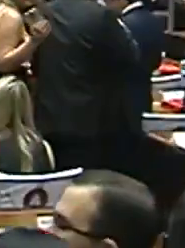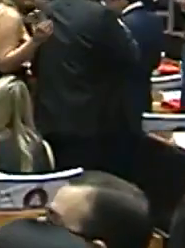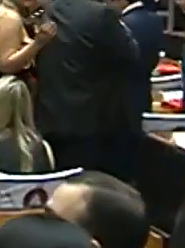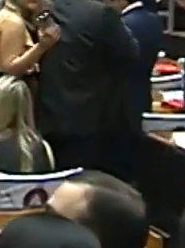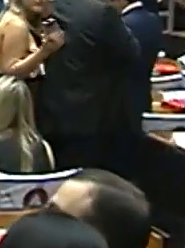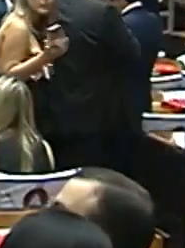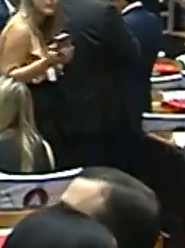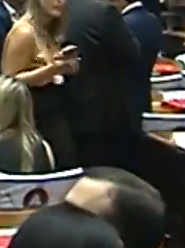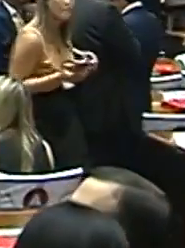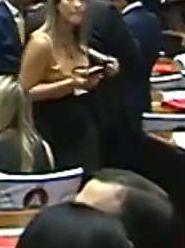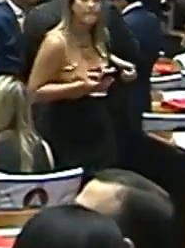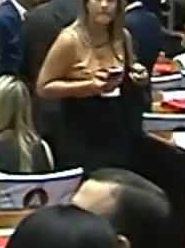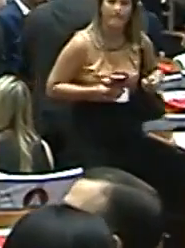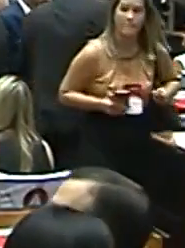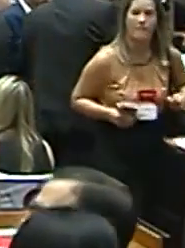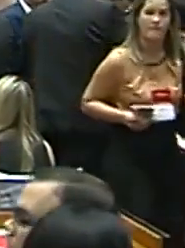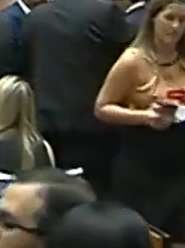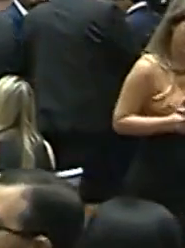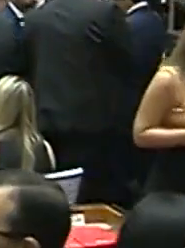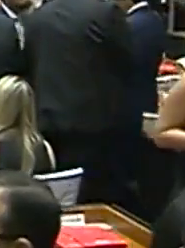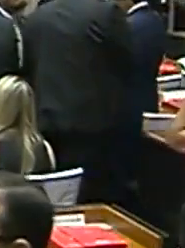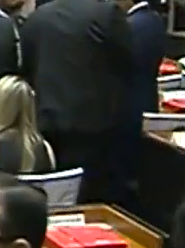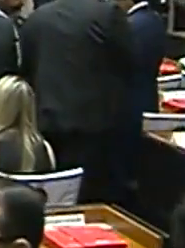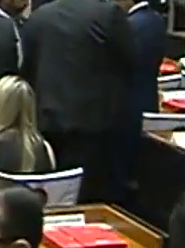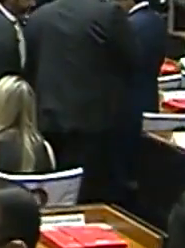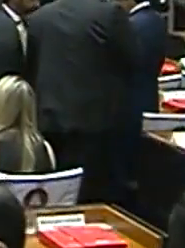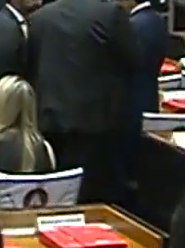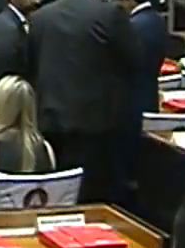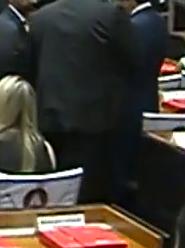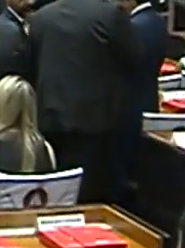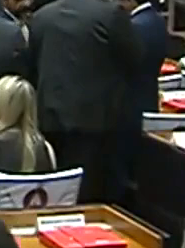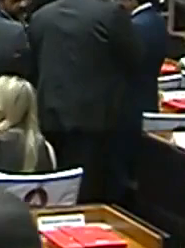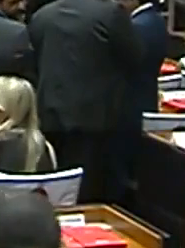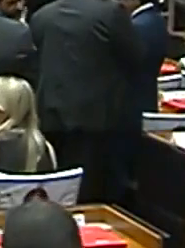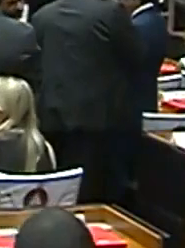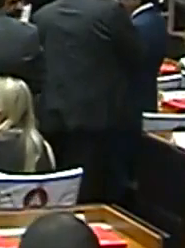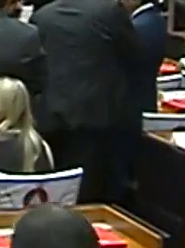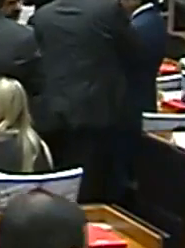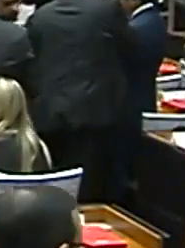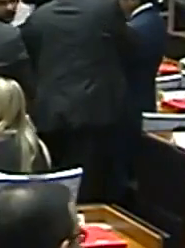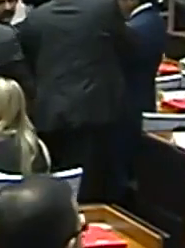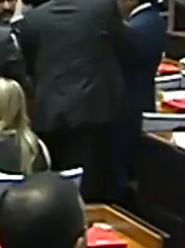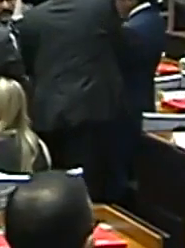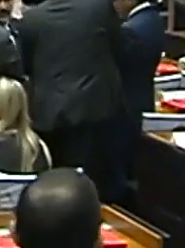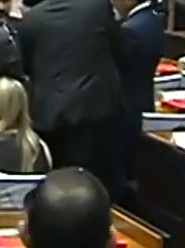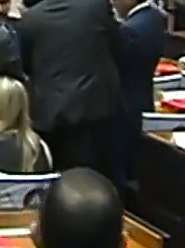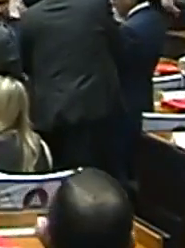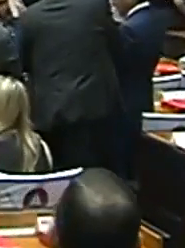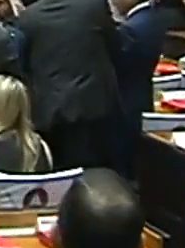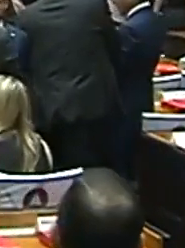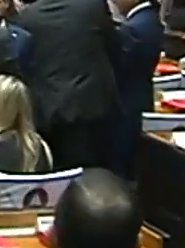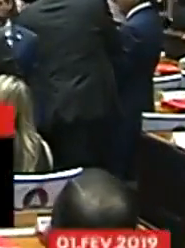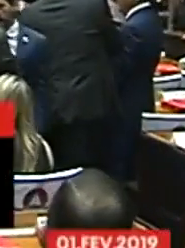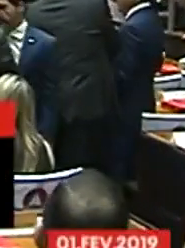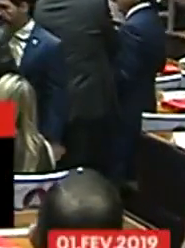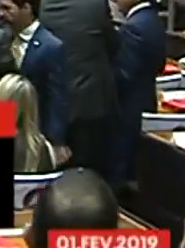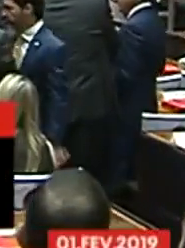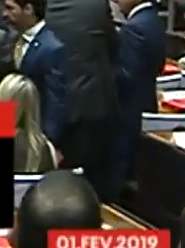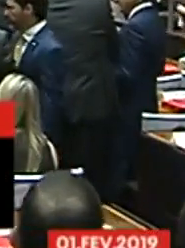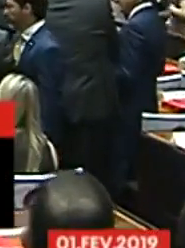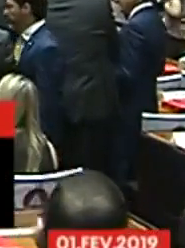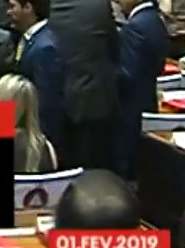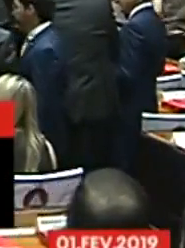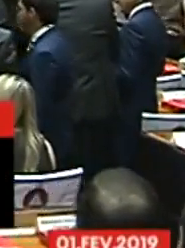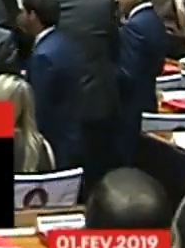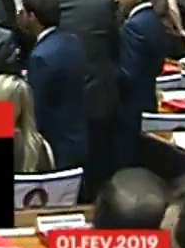a cerimônia. Vamos acompanhar? A presidência convida o deputado Alencar da Silveira Júnior, a deputada Andréa de